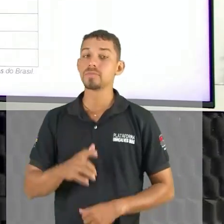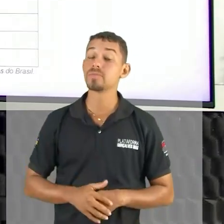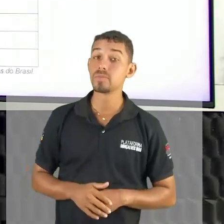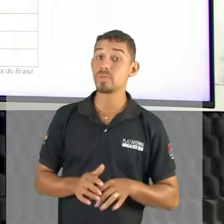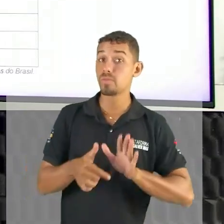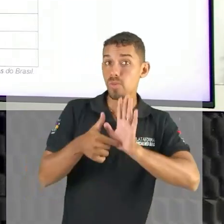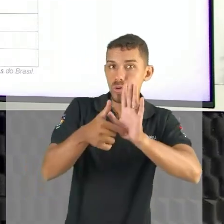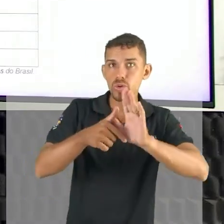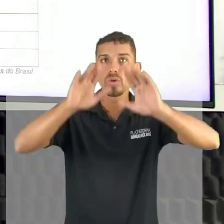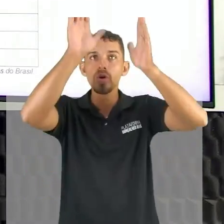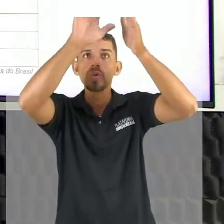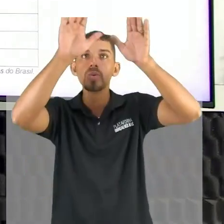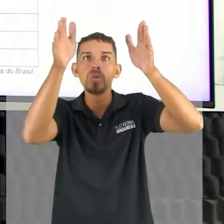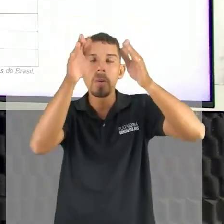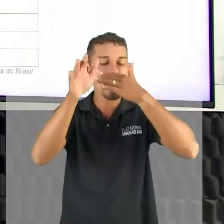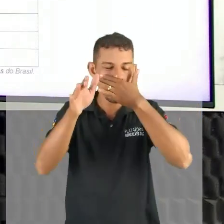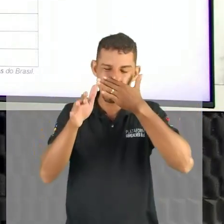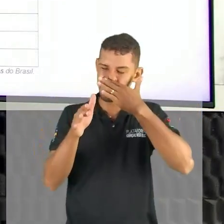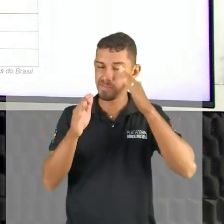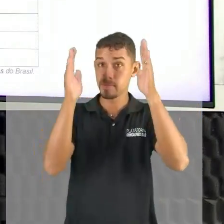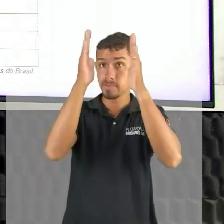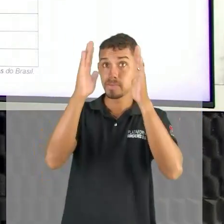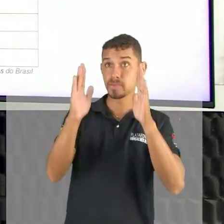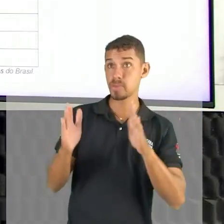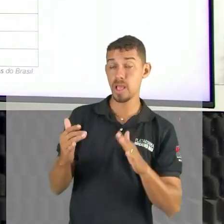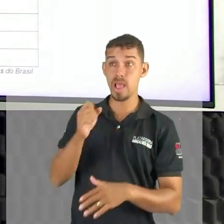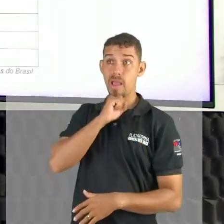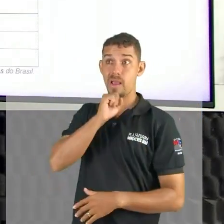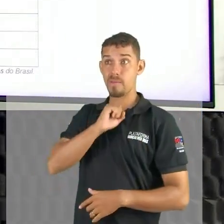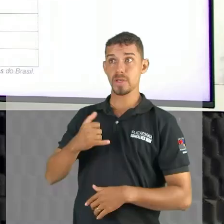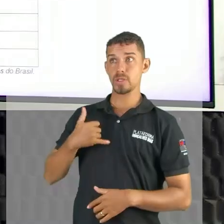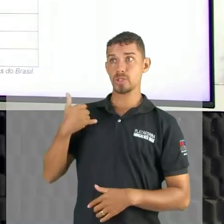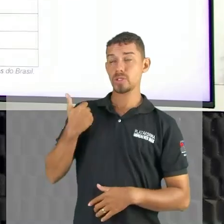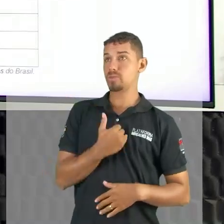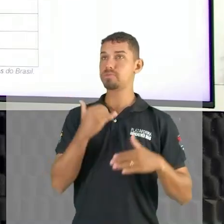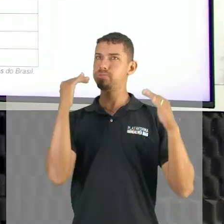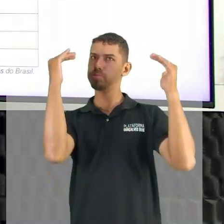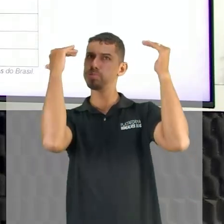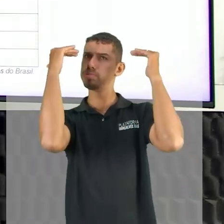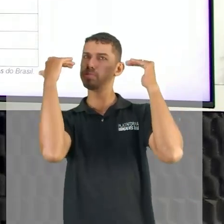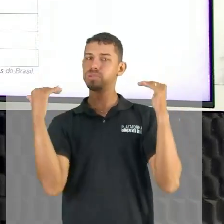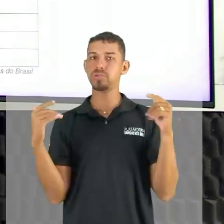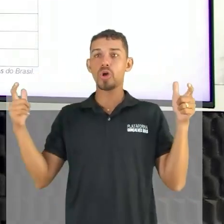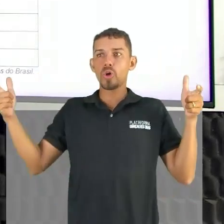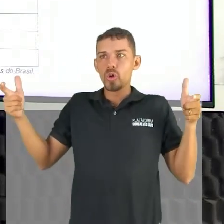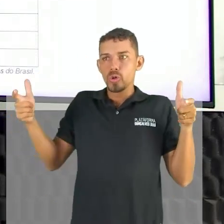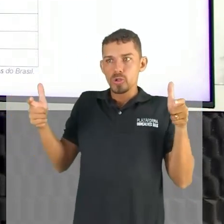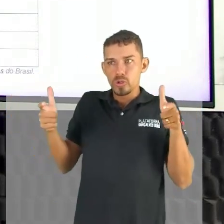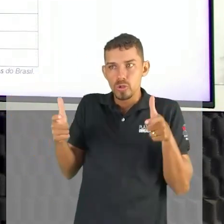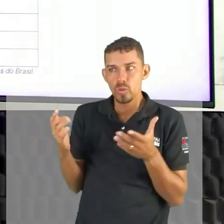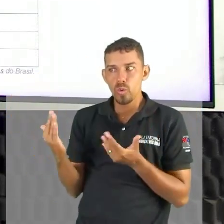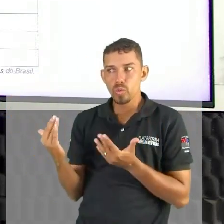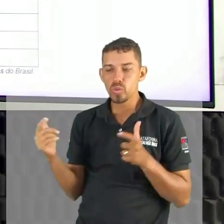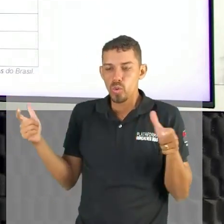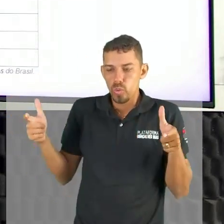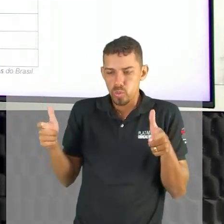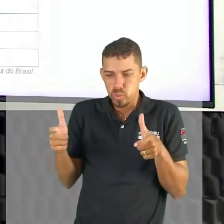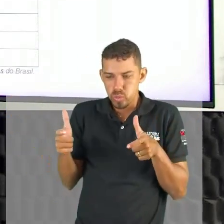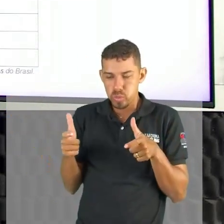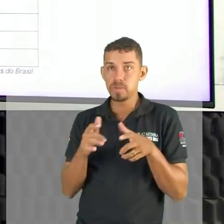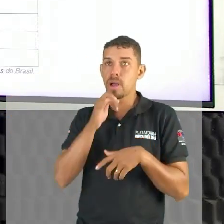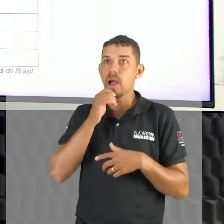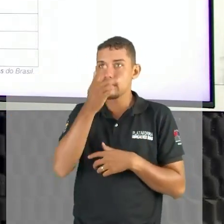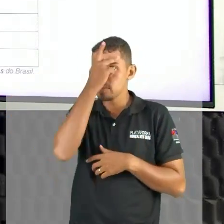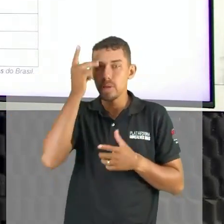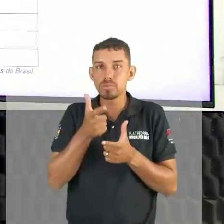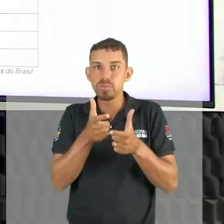envelhecimento natural da população acima do esperado e uma redução no número de jovens também acentuada. Significa